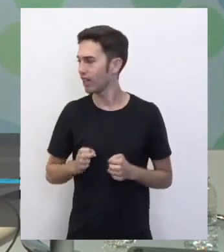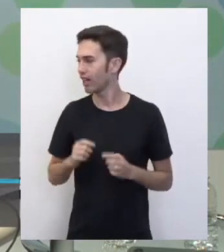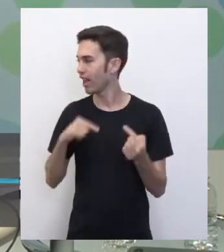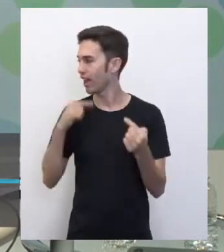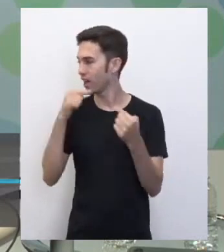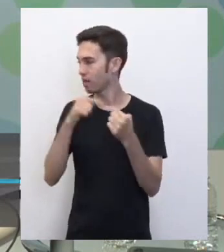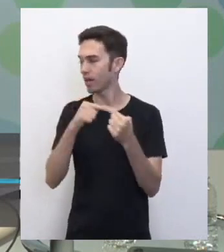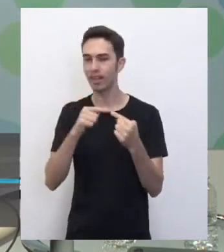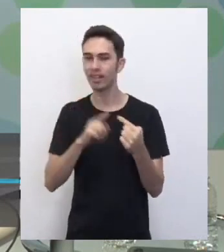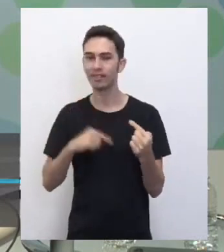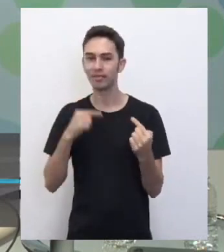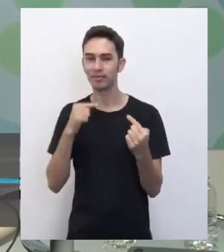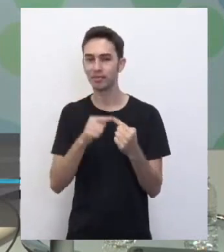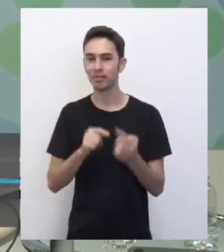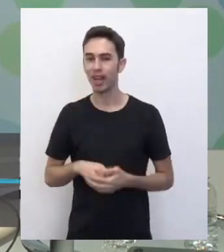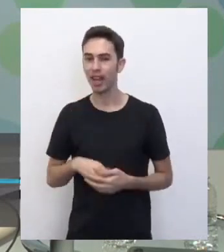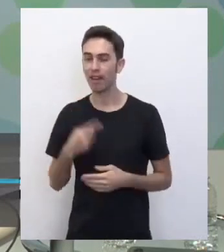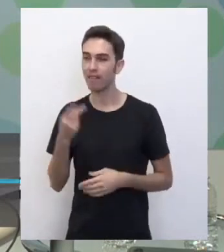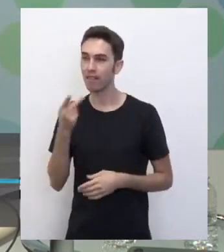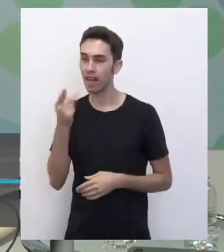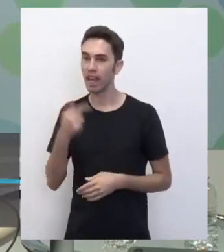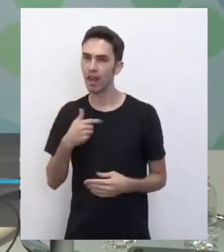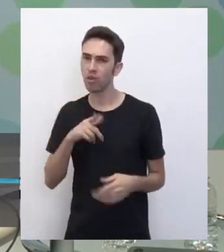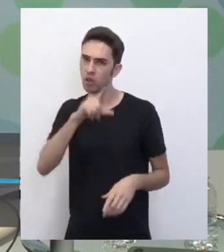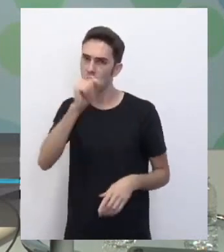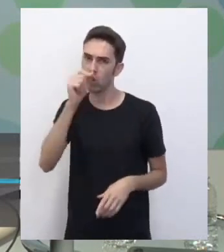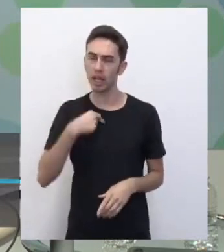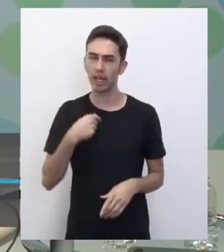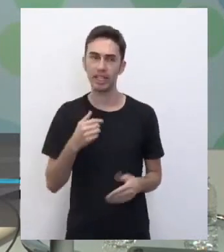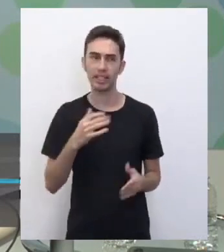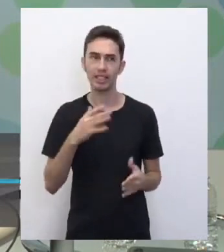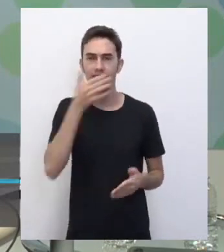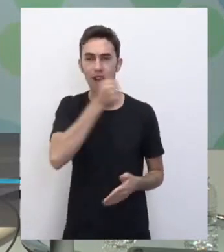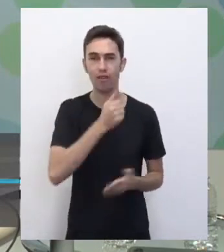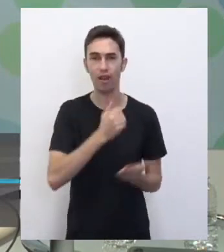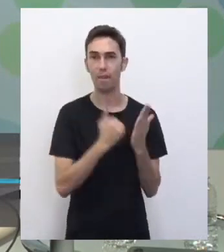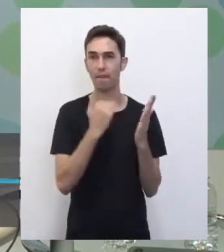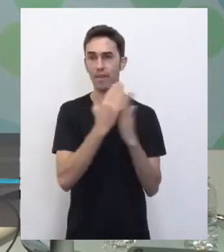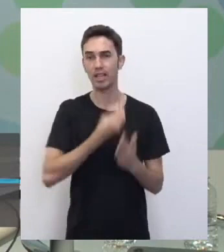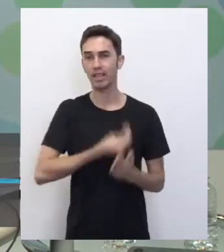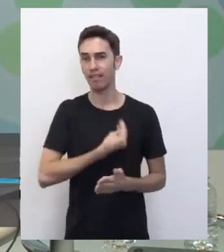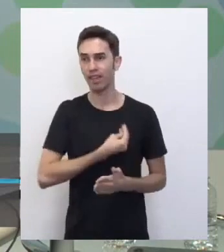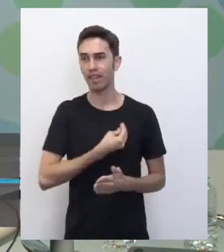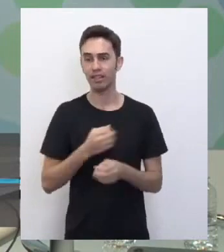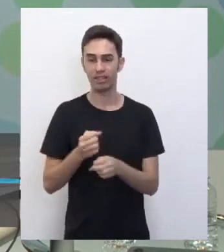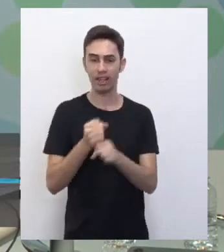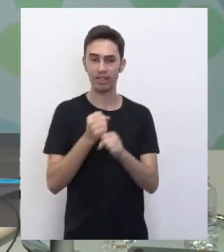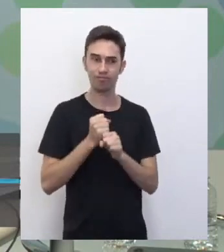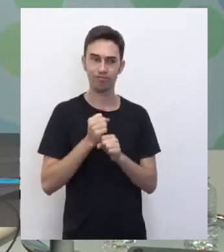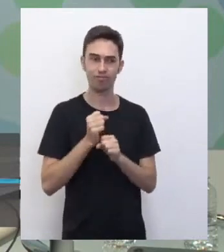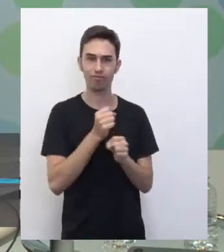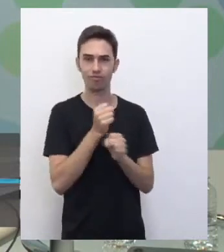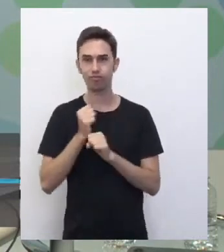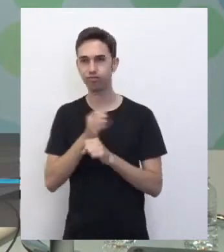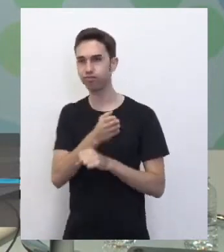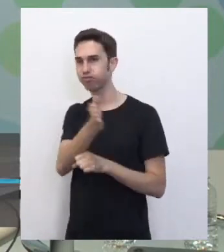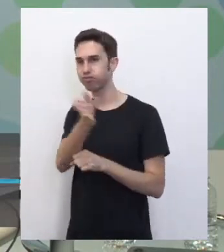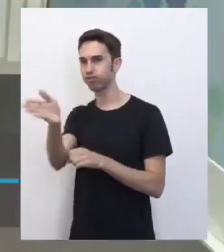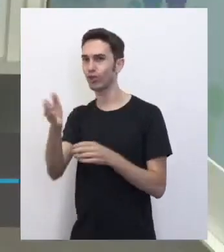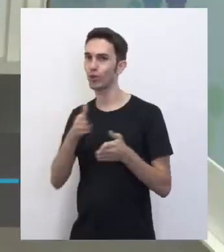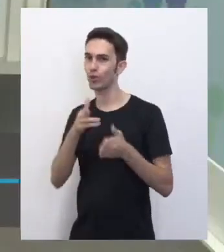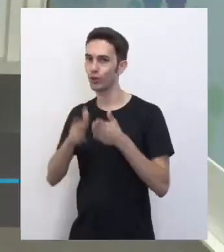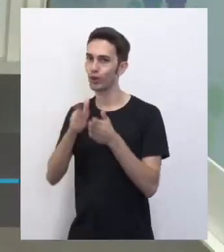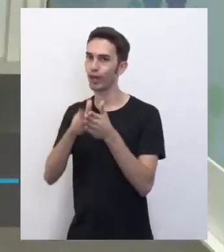aí a professora Arlinda falou, eu optaria em salvar mais vidas, desviando o percurso do trem. Uhum.